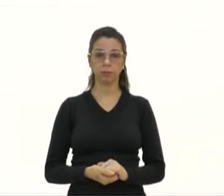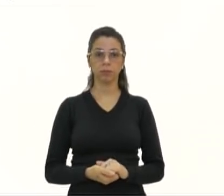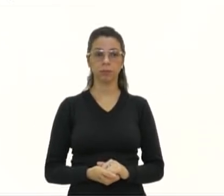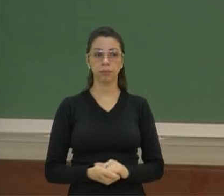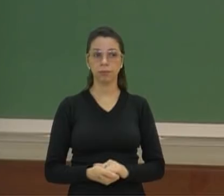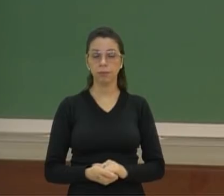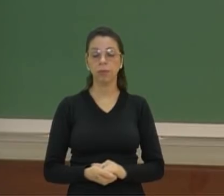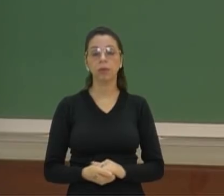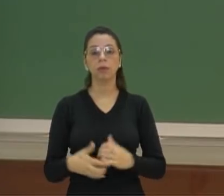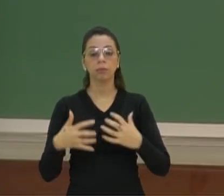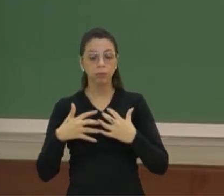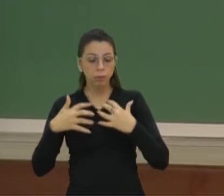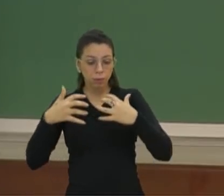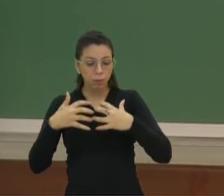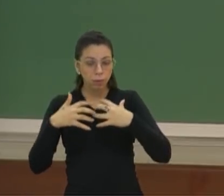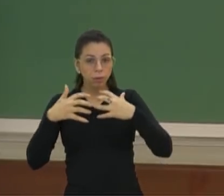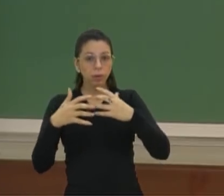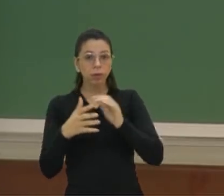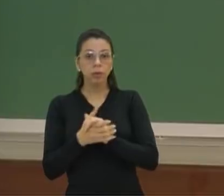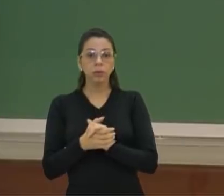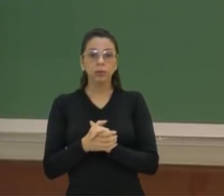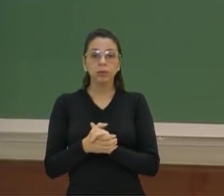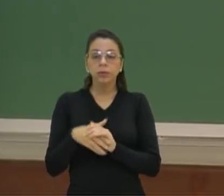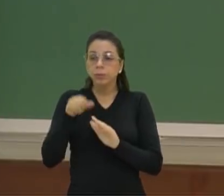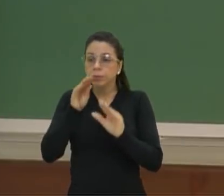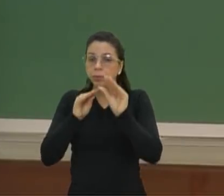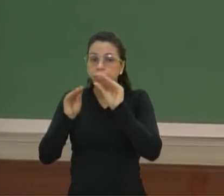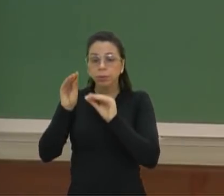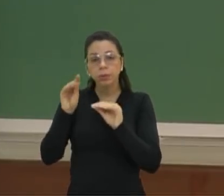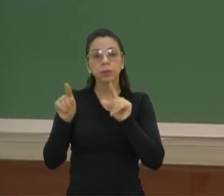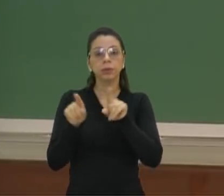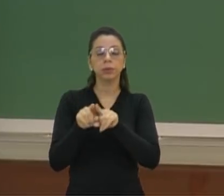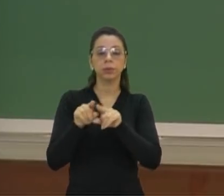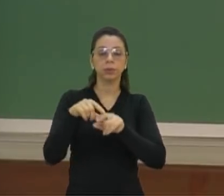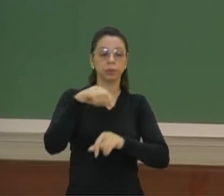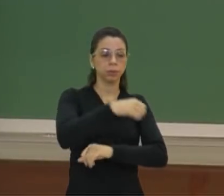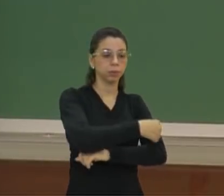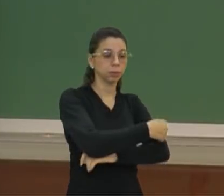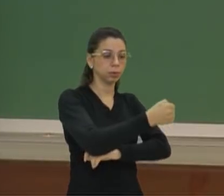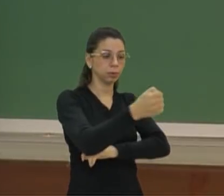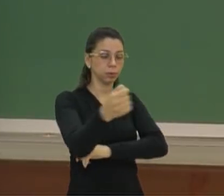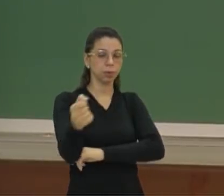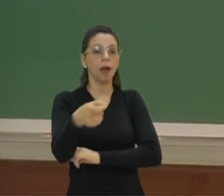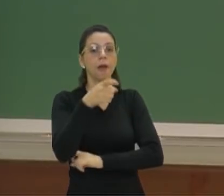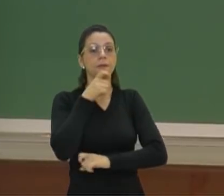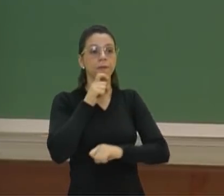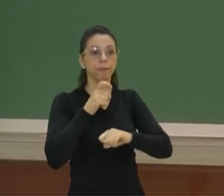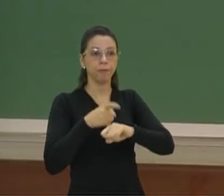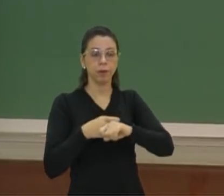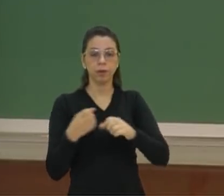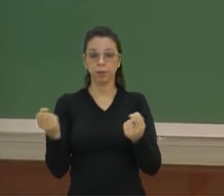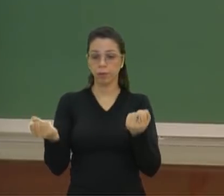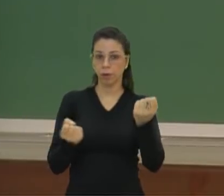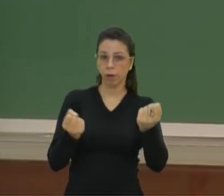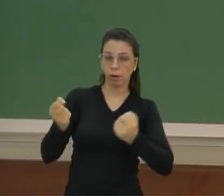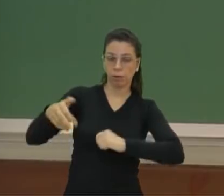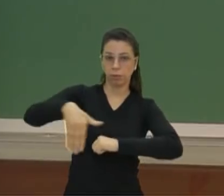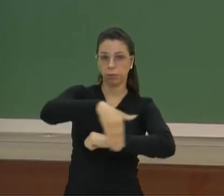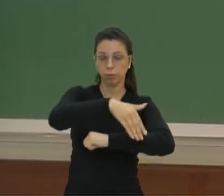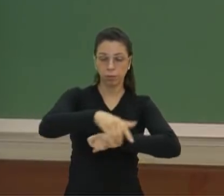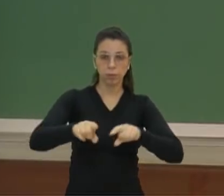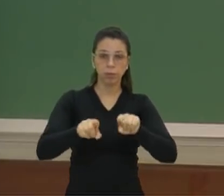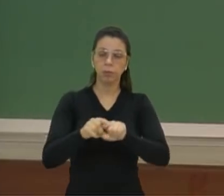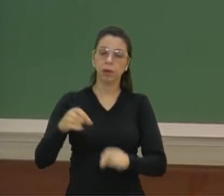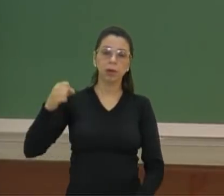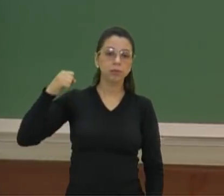tem respiração, sussurro, uma geladeira, um carro, um trânsito, secador de cabelo. Então, o que